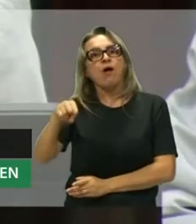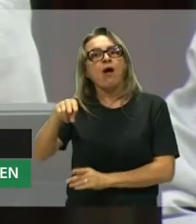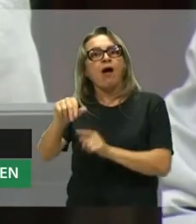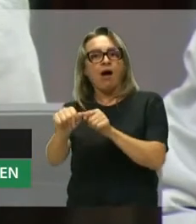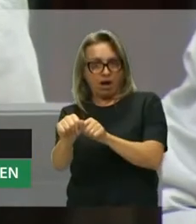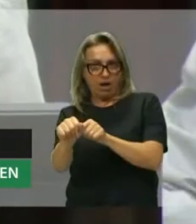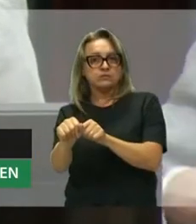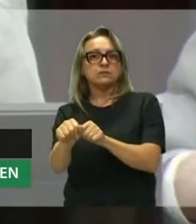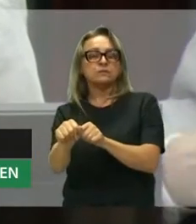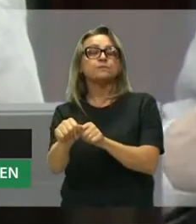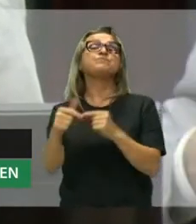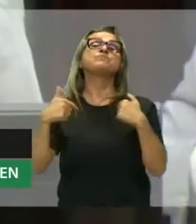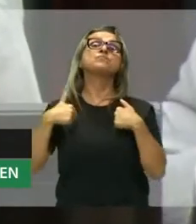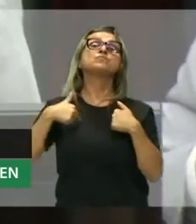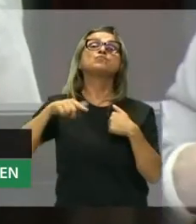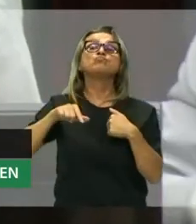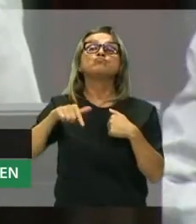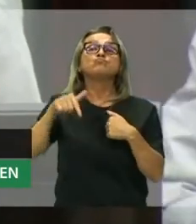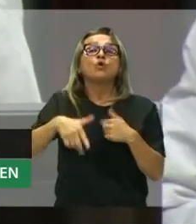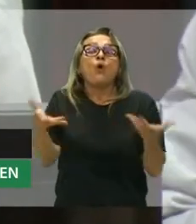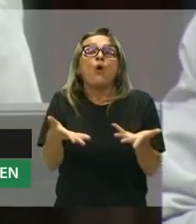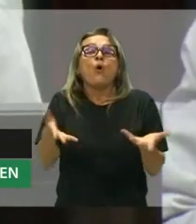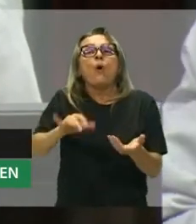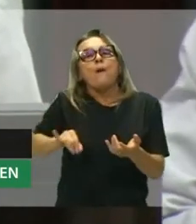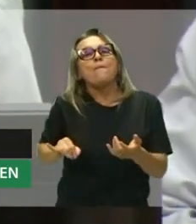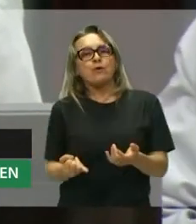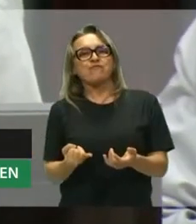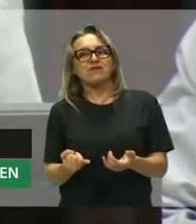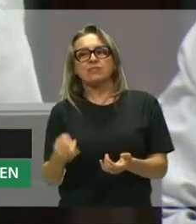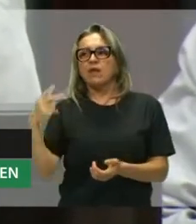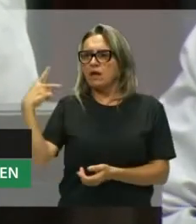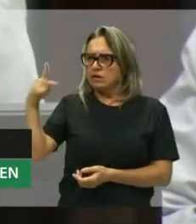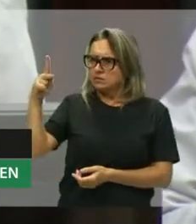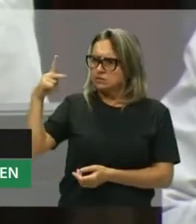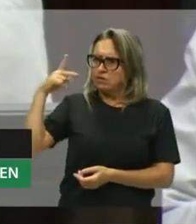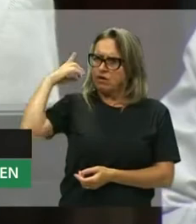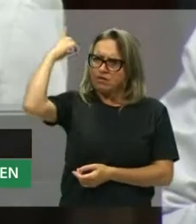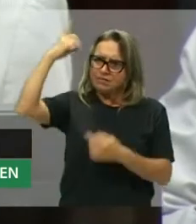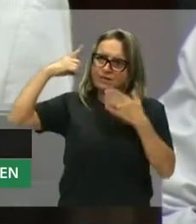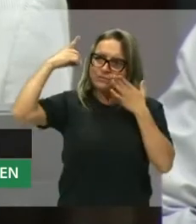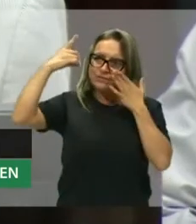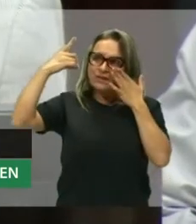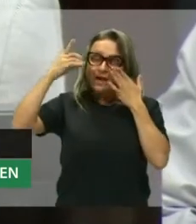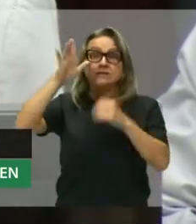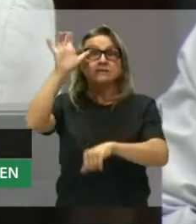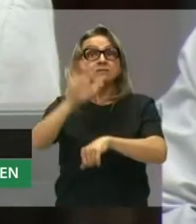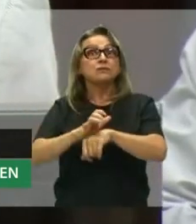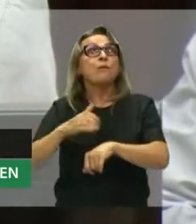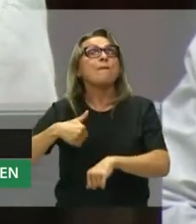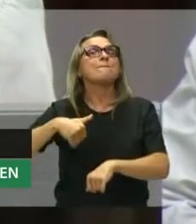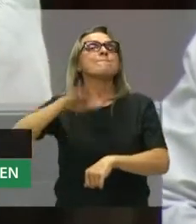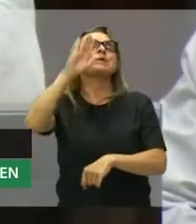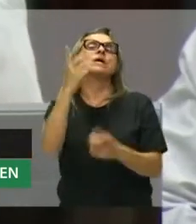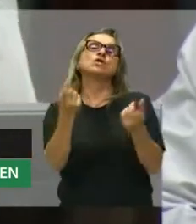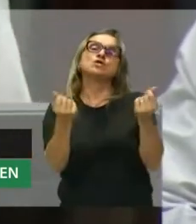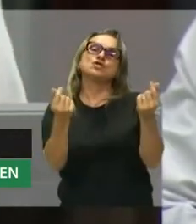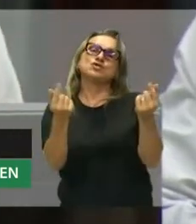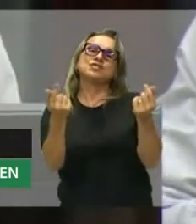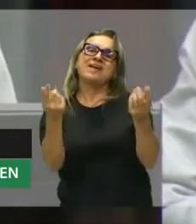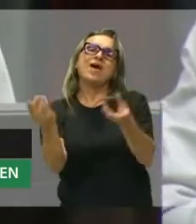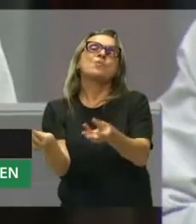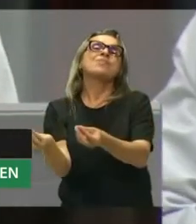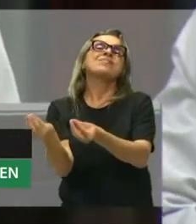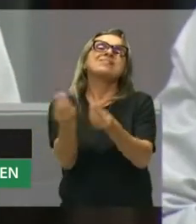deputada, faço aqui um registro, a senhora foi a deputada estadual que mais recursos destinou à cidade de Itajaí, né? Isso precisa